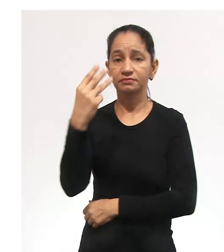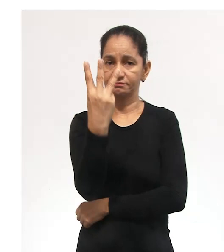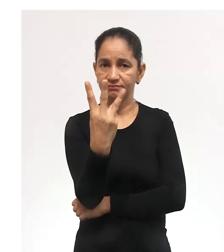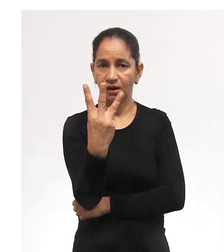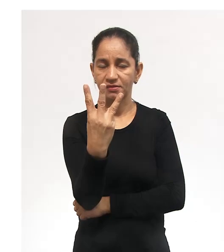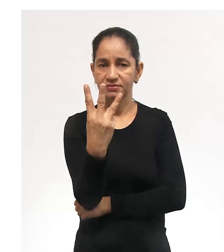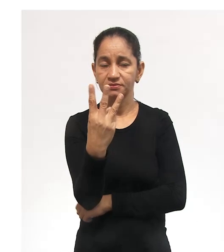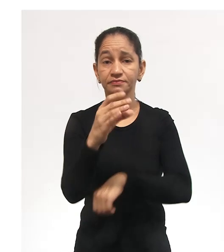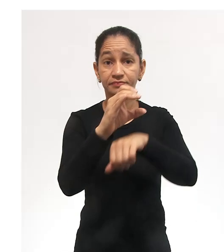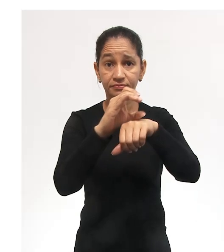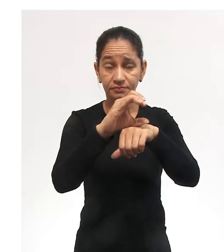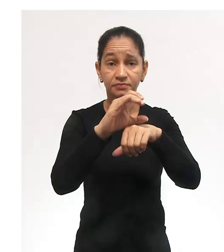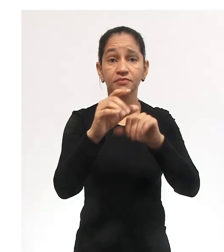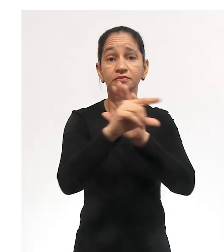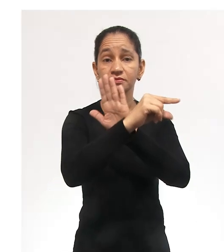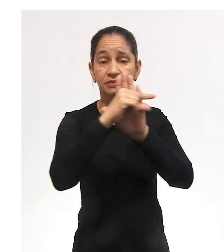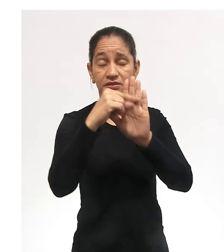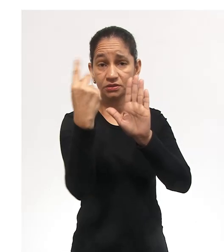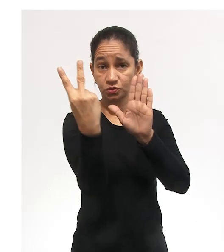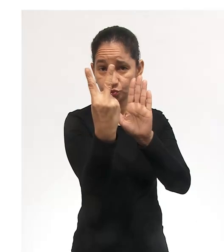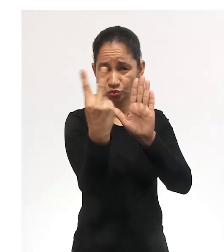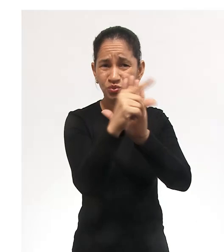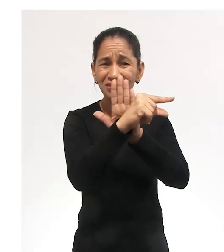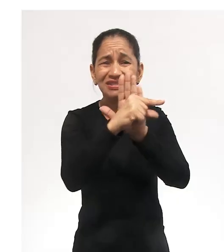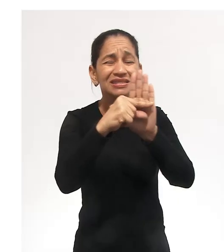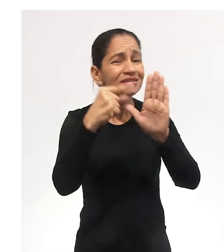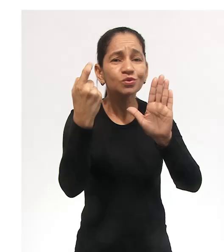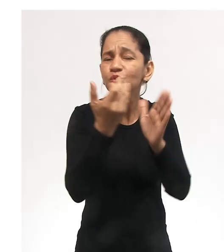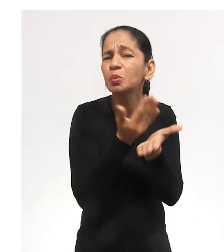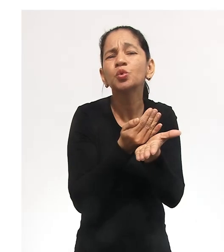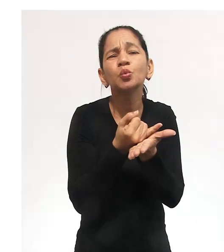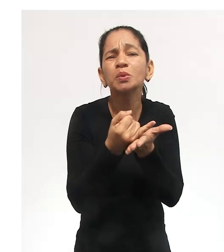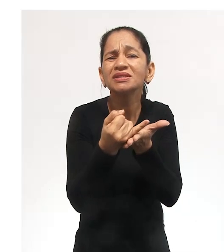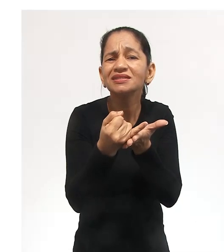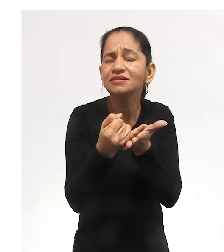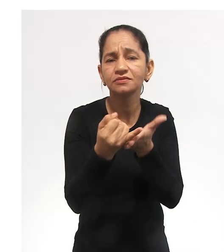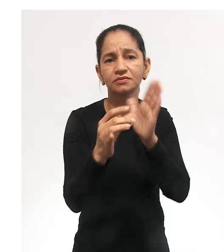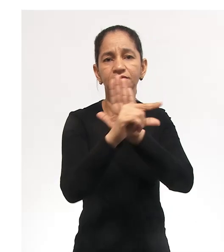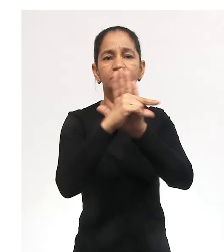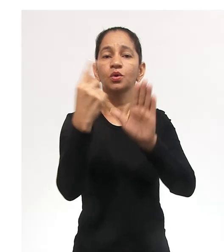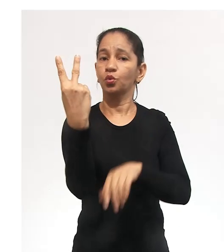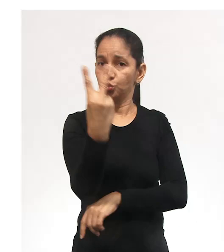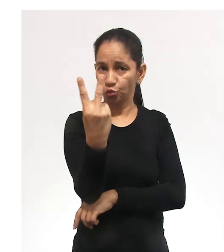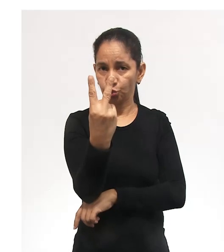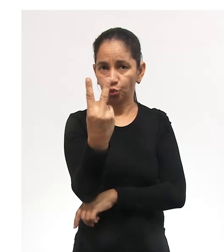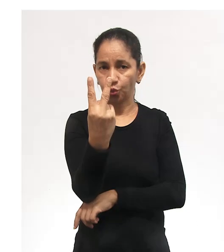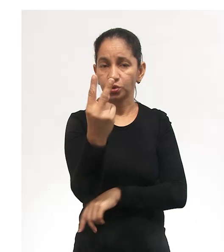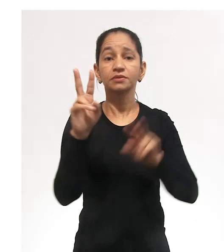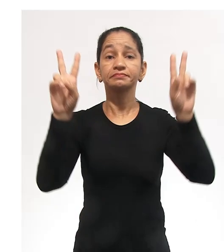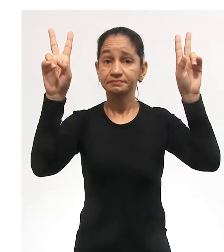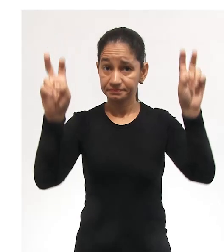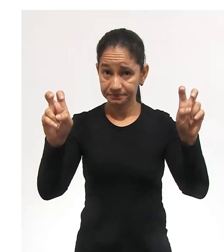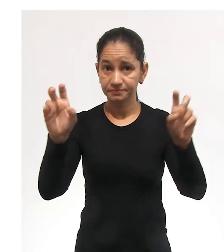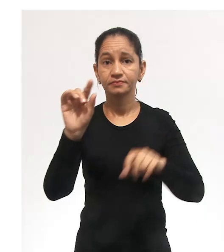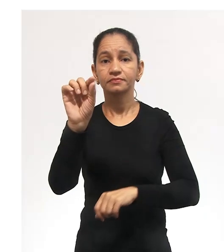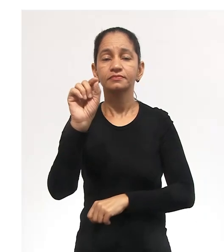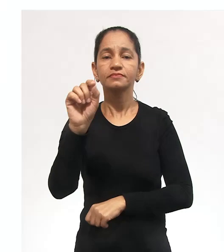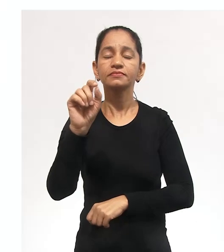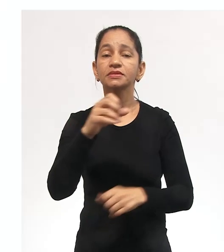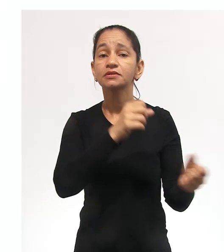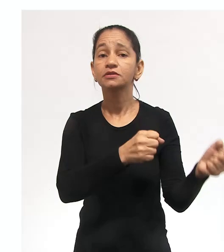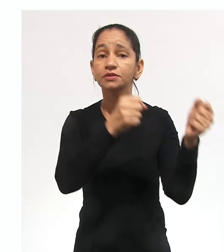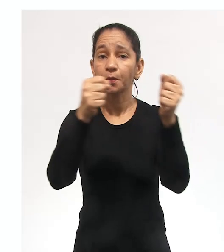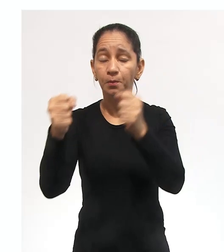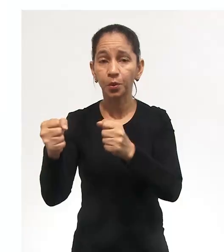da Constituição, lá no artigo 2º, ó, logo no começo da Constituição, né, olha o que ela nos diz, né? Entre aspas, inclusive, ó, são poderes